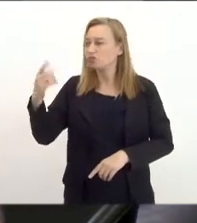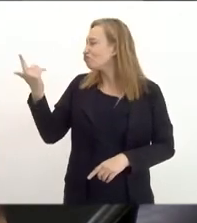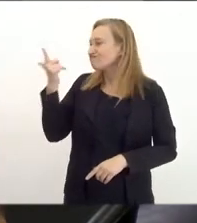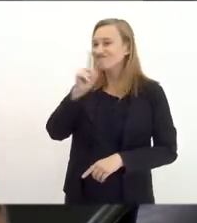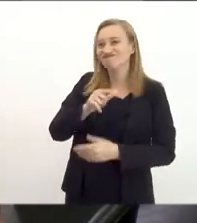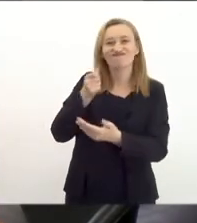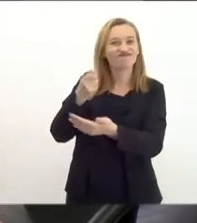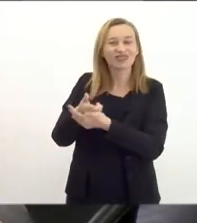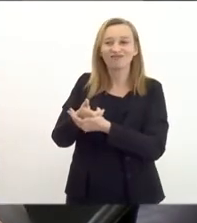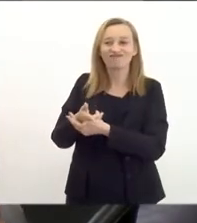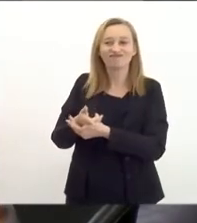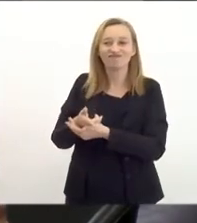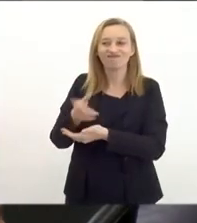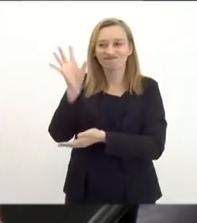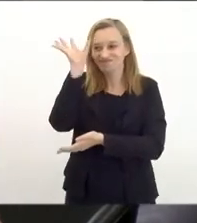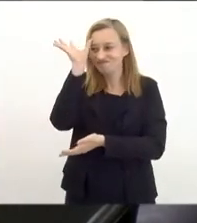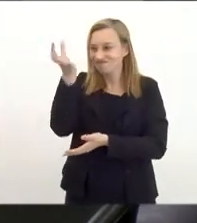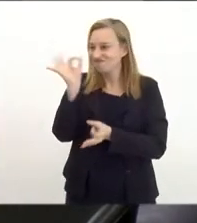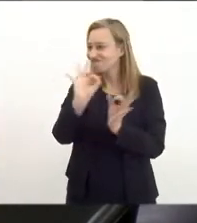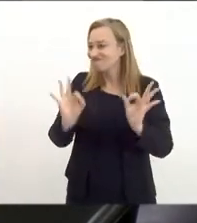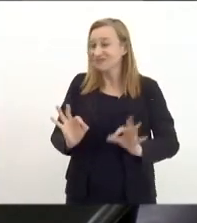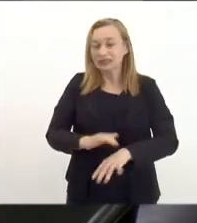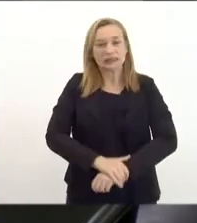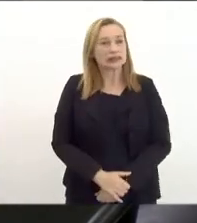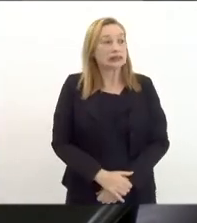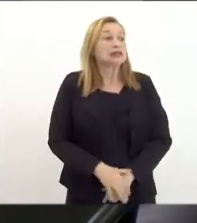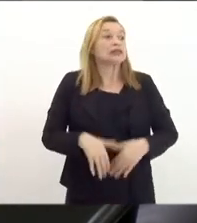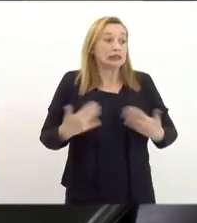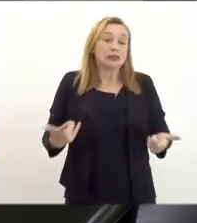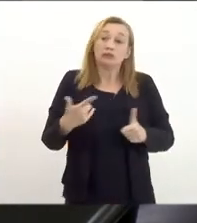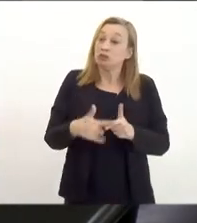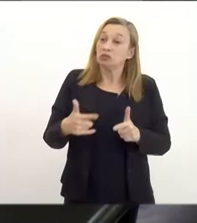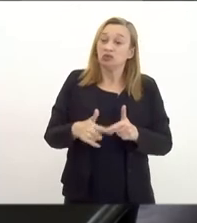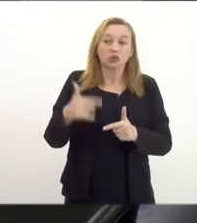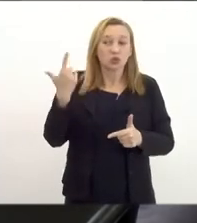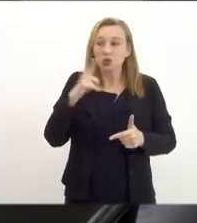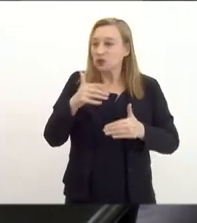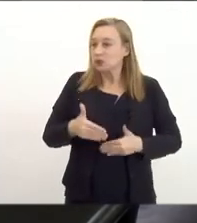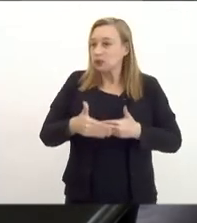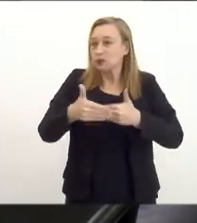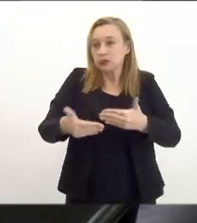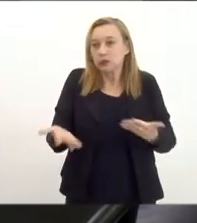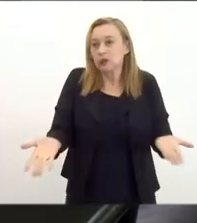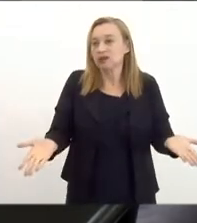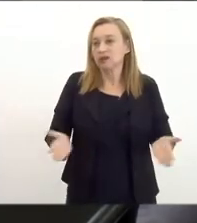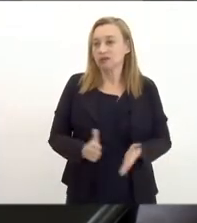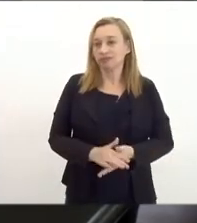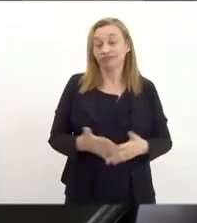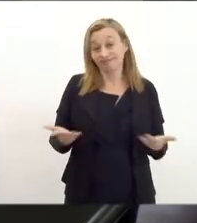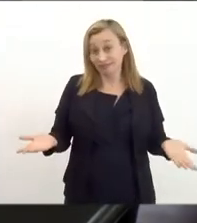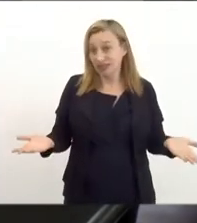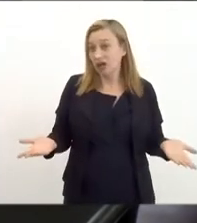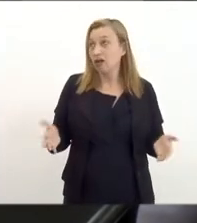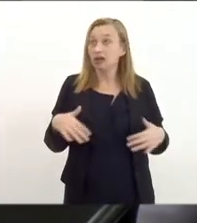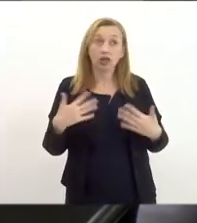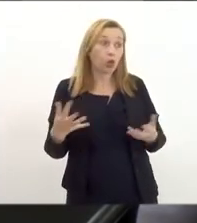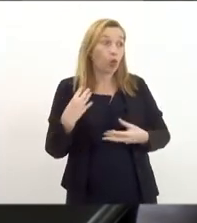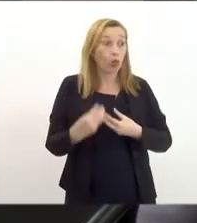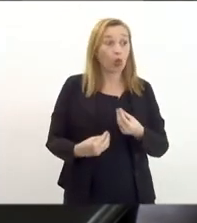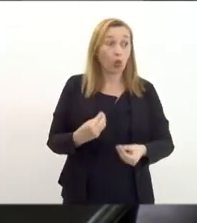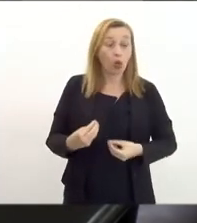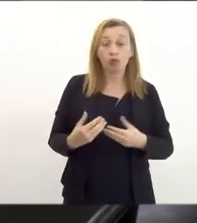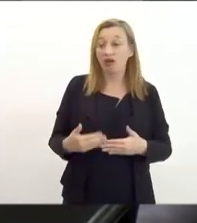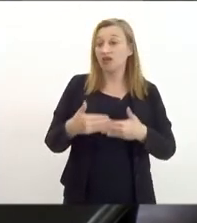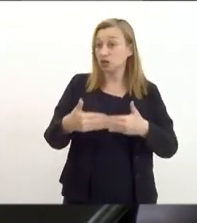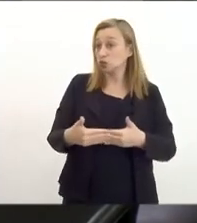resolver é um problema então a gente não passa não pode avançar Ah mas então como é que